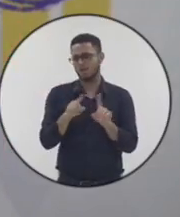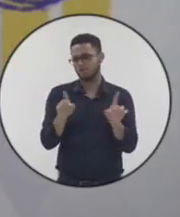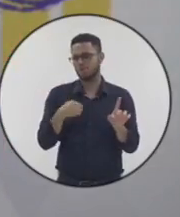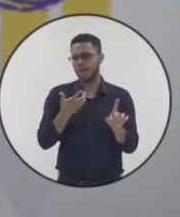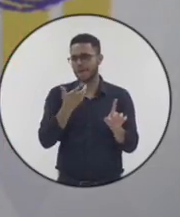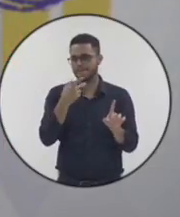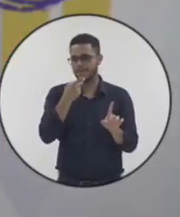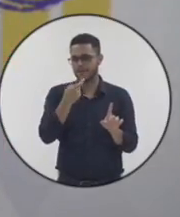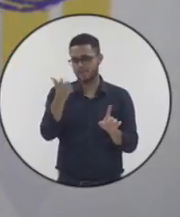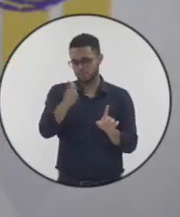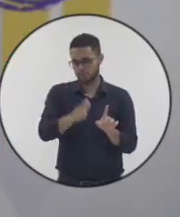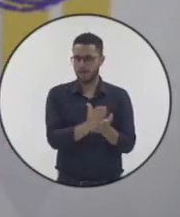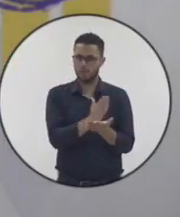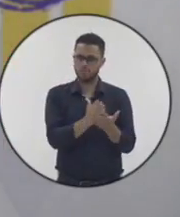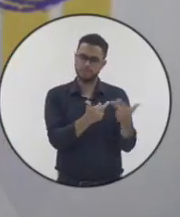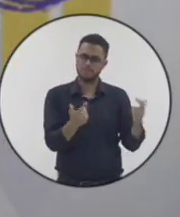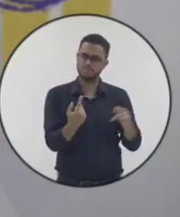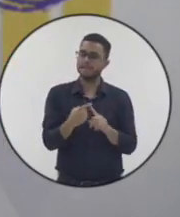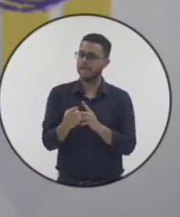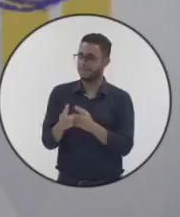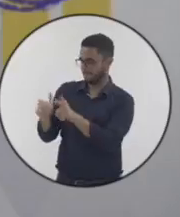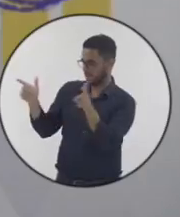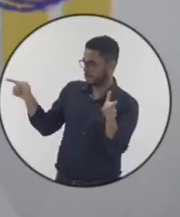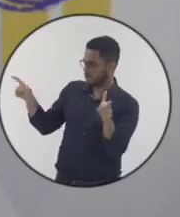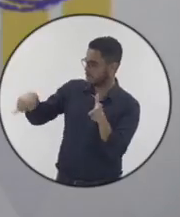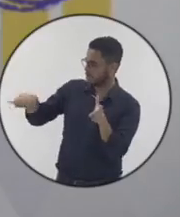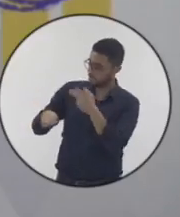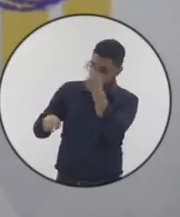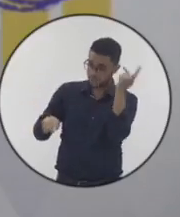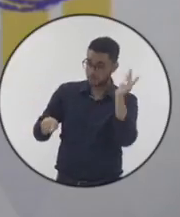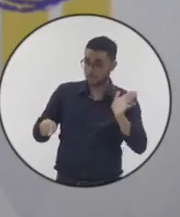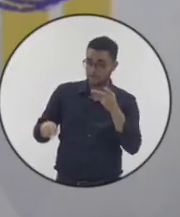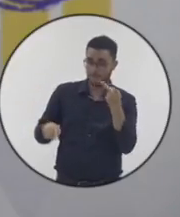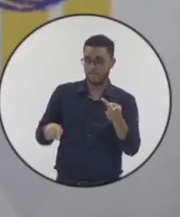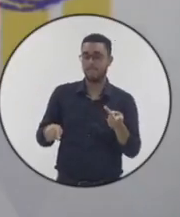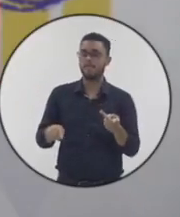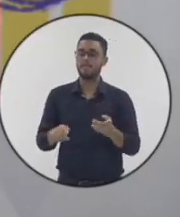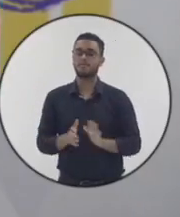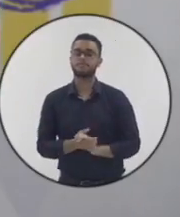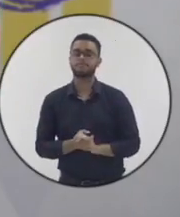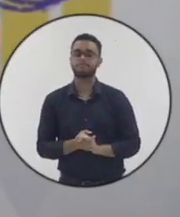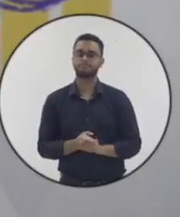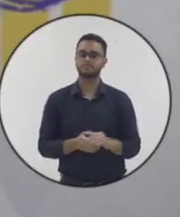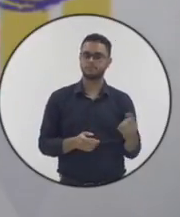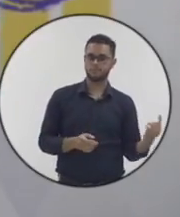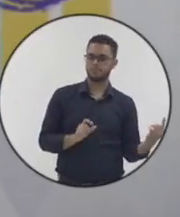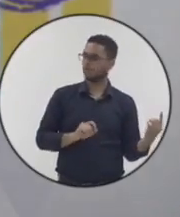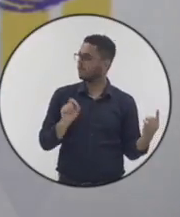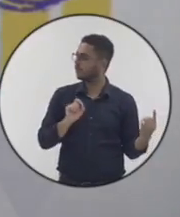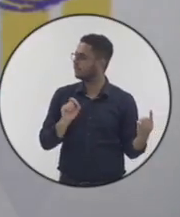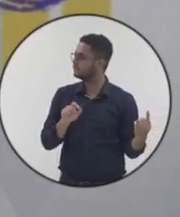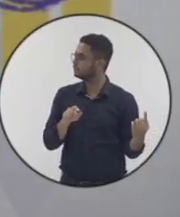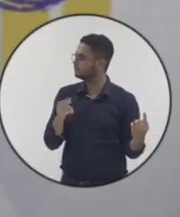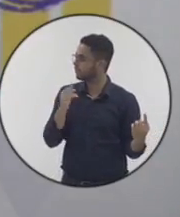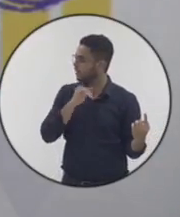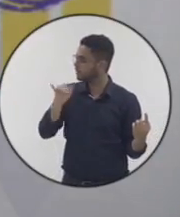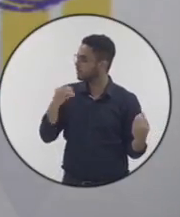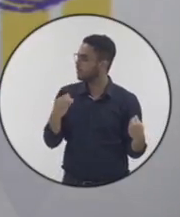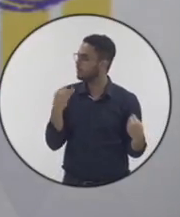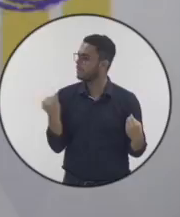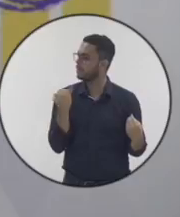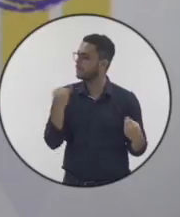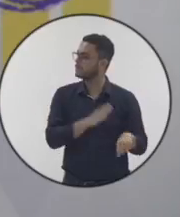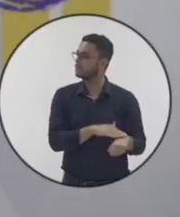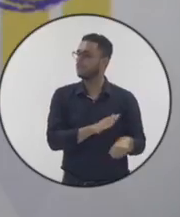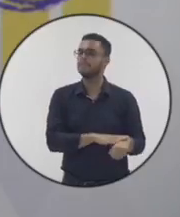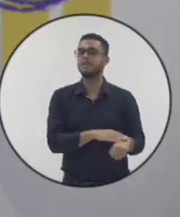coisas, parte delas, grande parte delas já foram ditas aqui por quem me antecedeu, como eu disse. Uma é ressaltar a importância desse momento